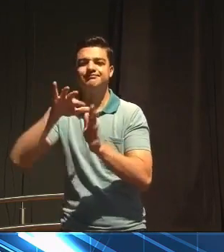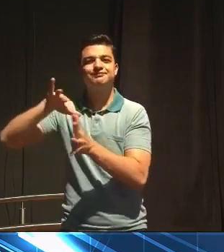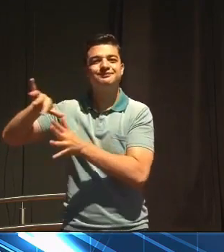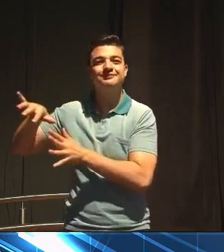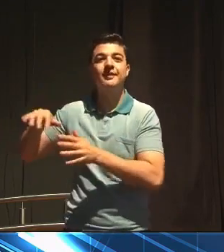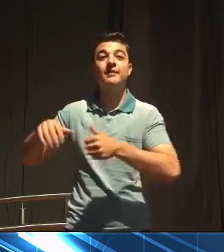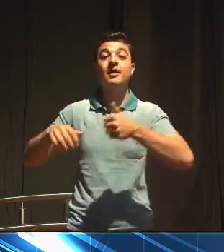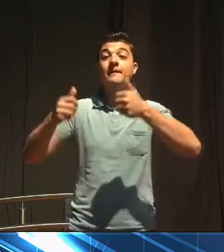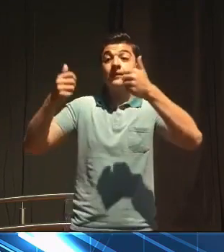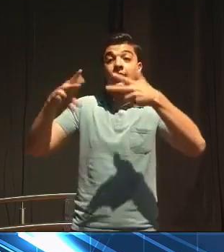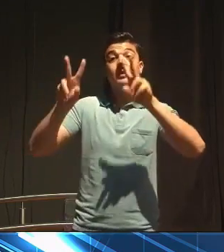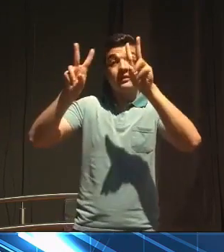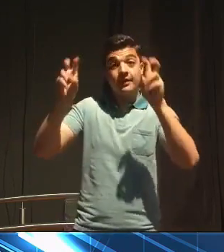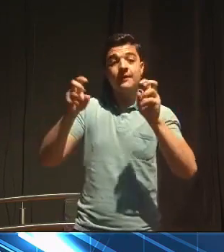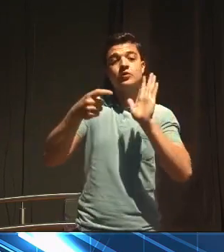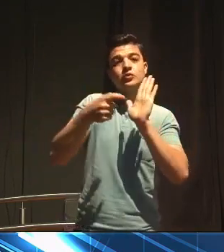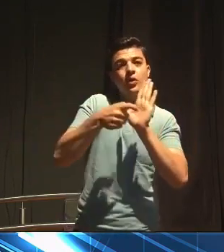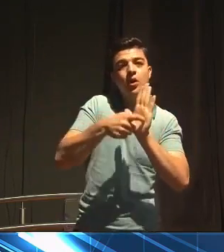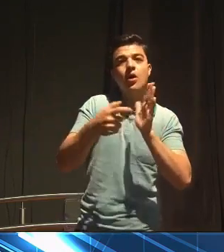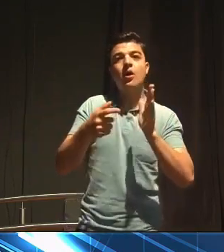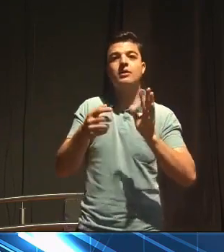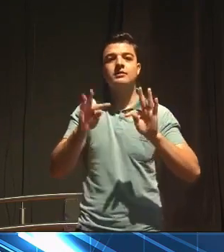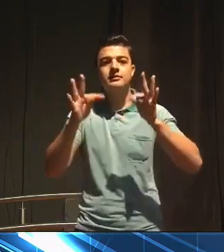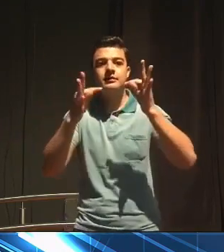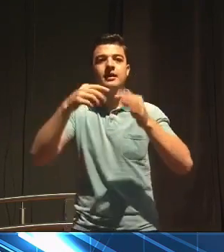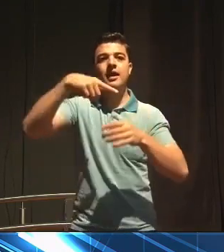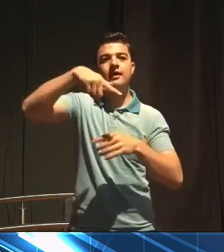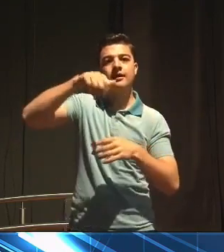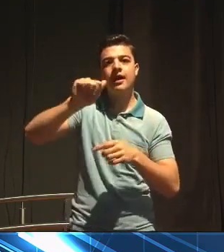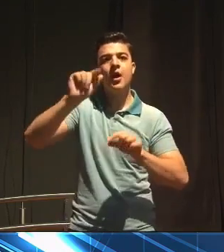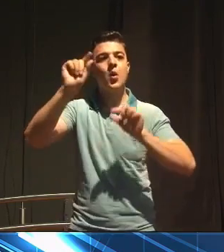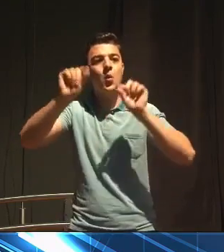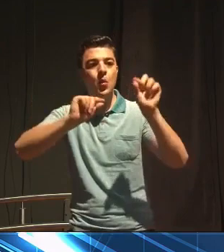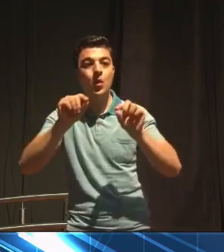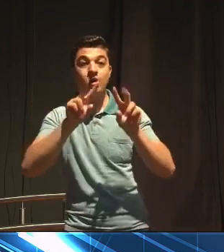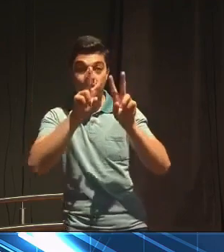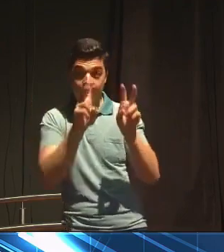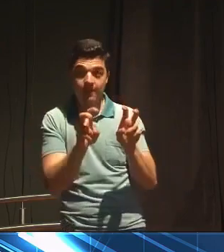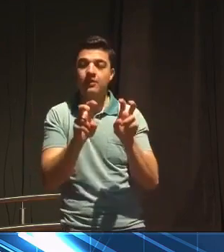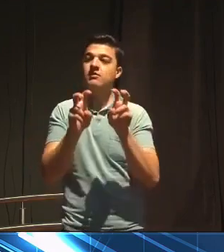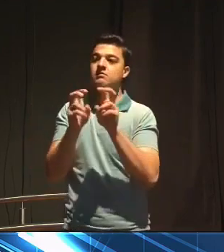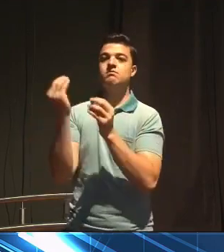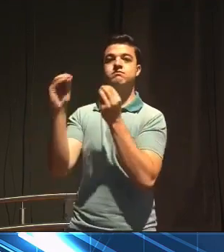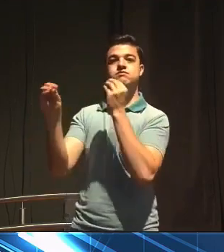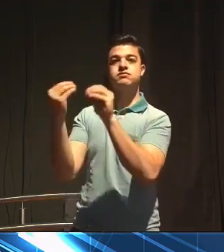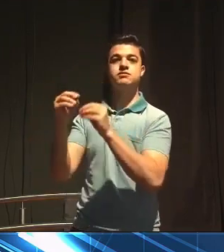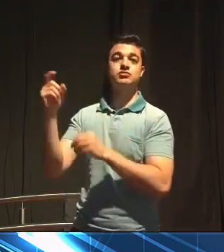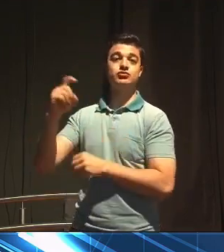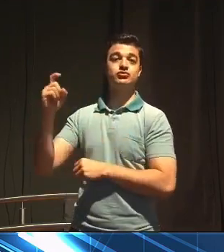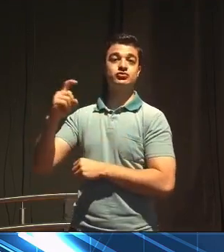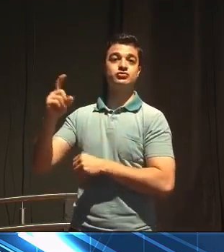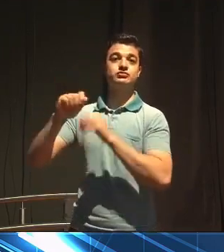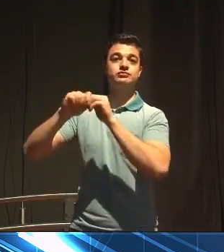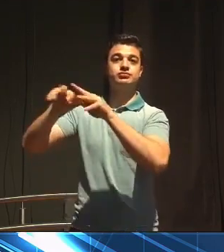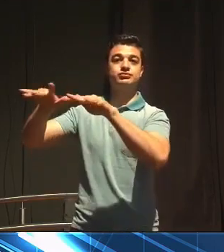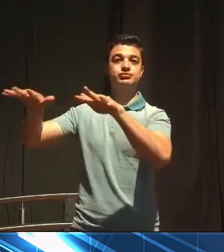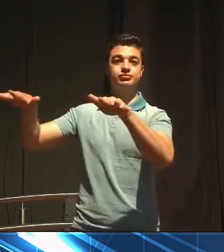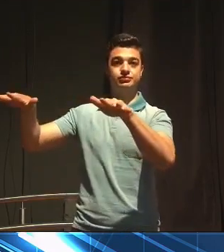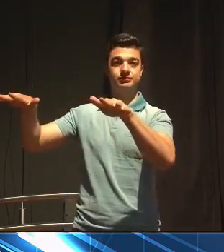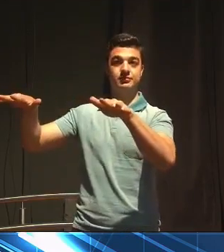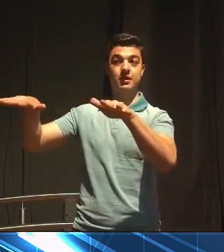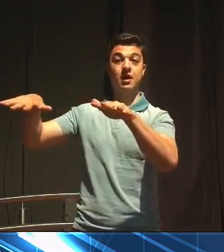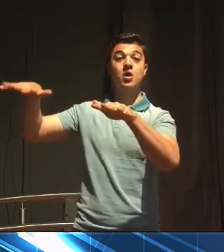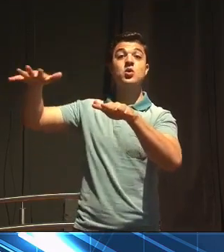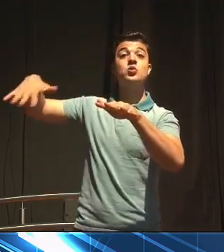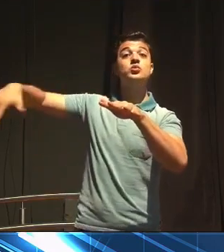o que é desenvolvimento de software. E aí, a gente conseguiu começar a encontrar pessoas interessadas